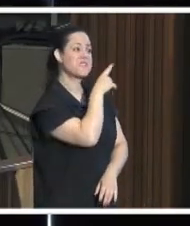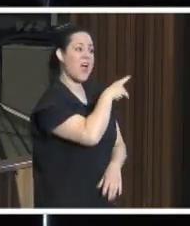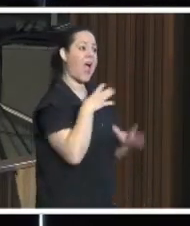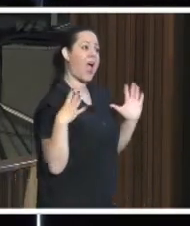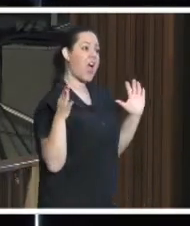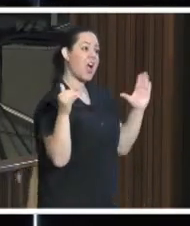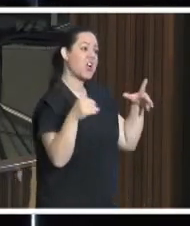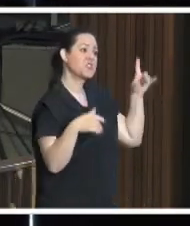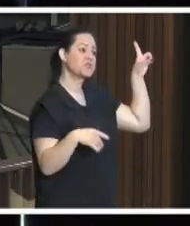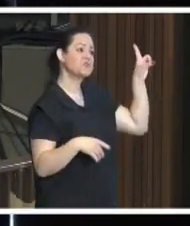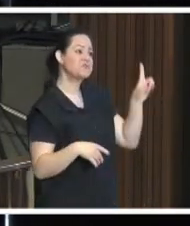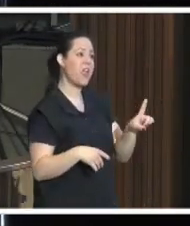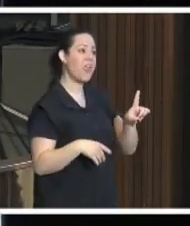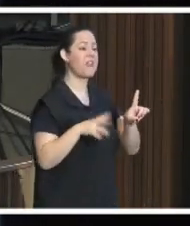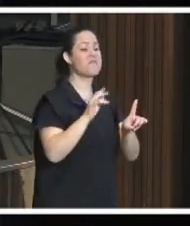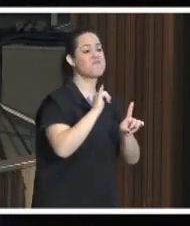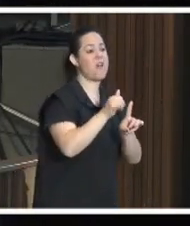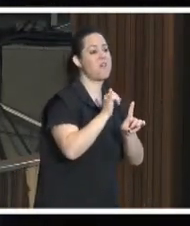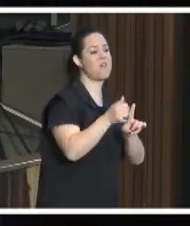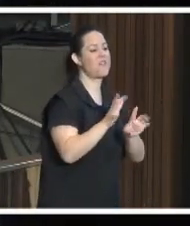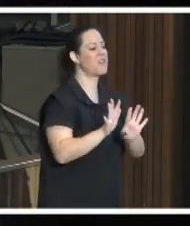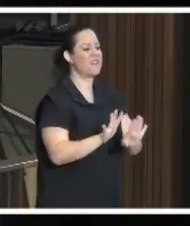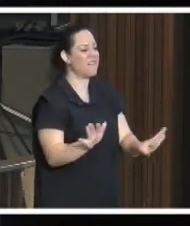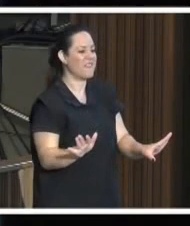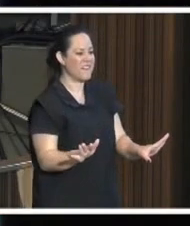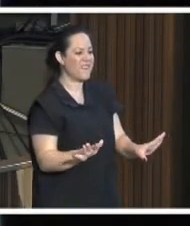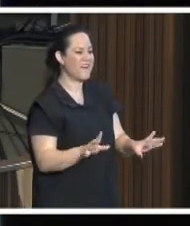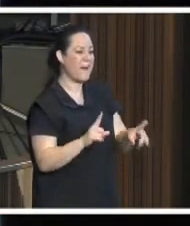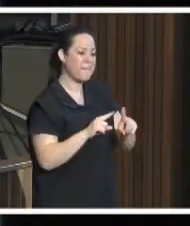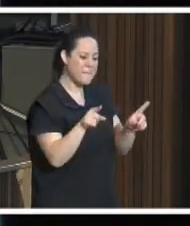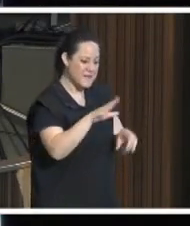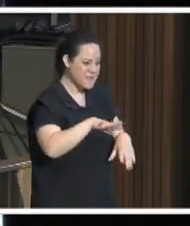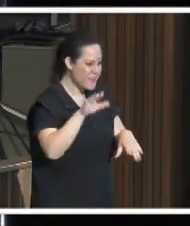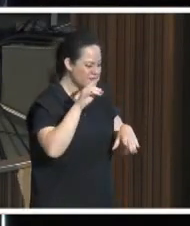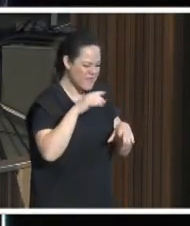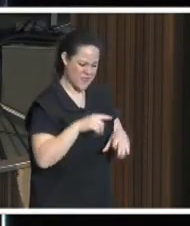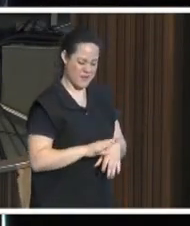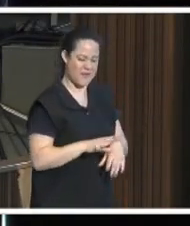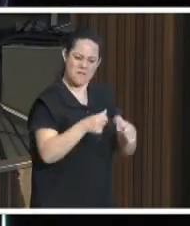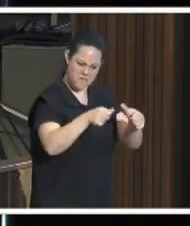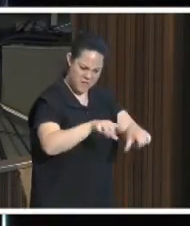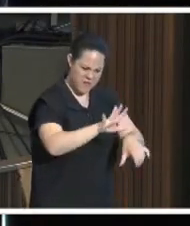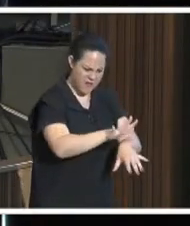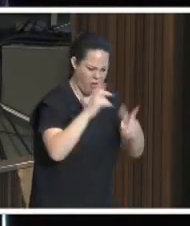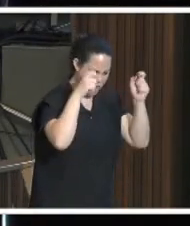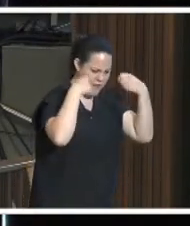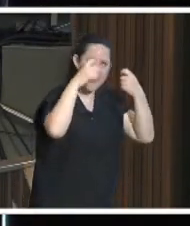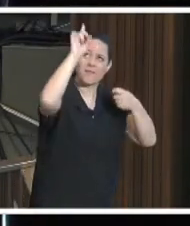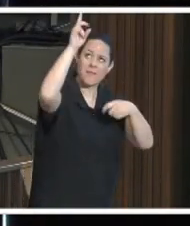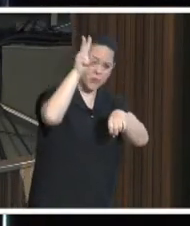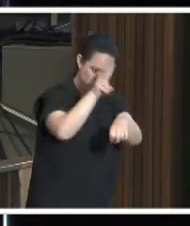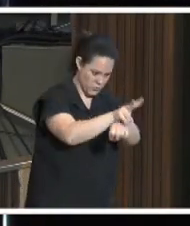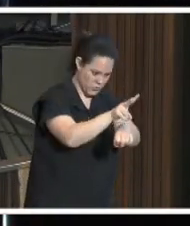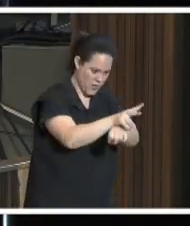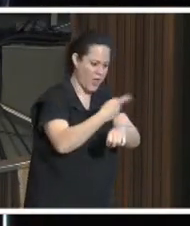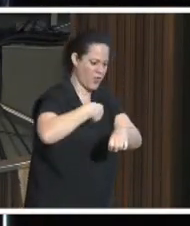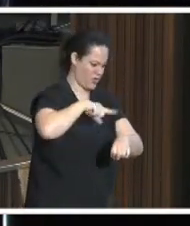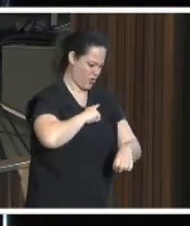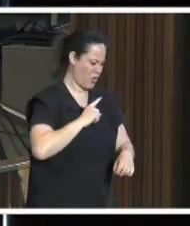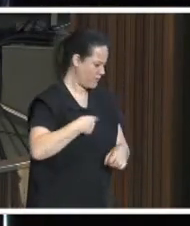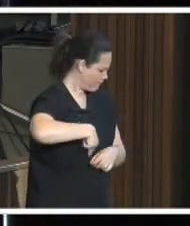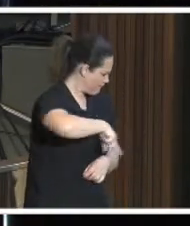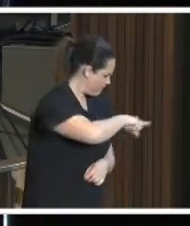que aconteceu. Mas quando a gente é capaz, depois de invadido pela graça,